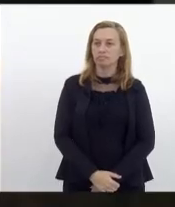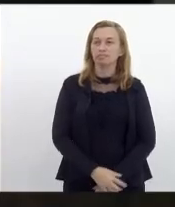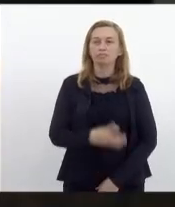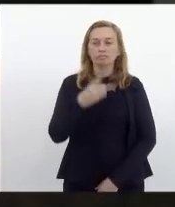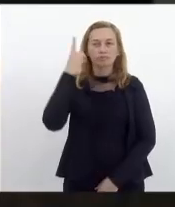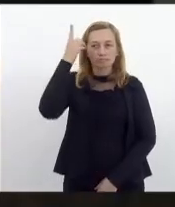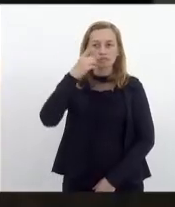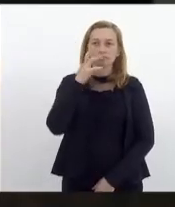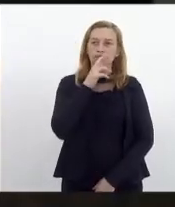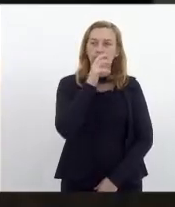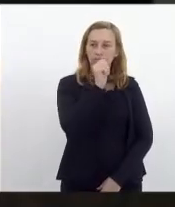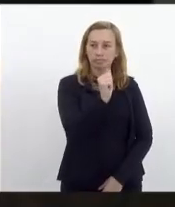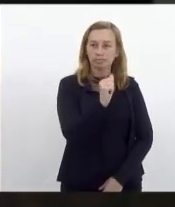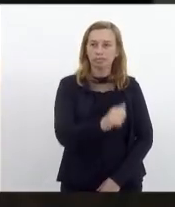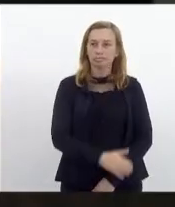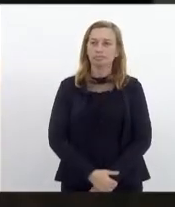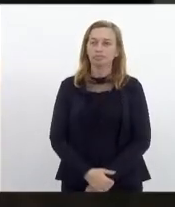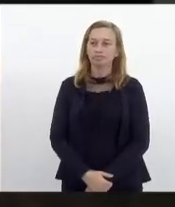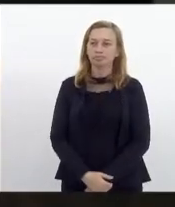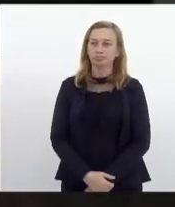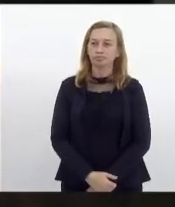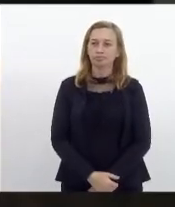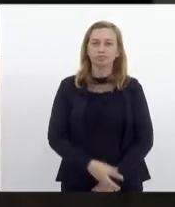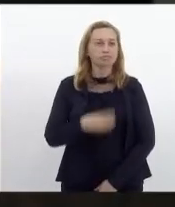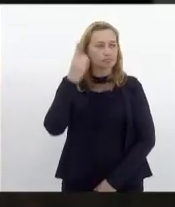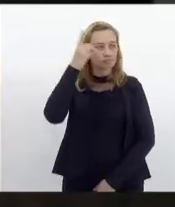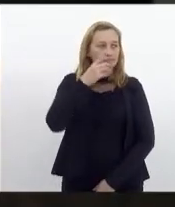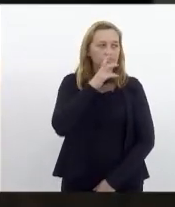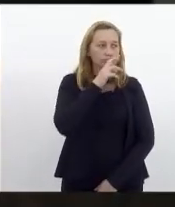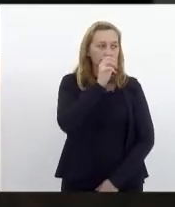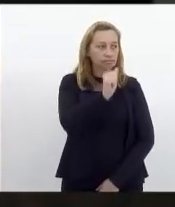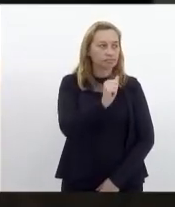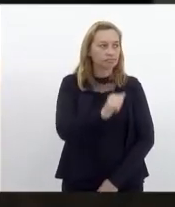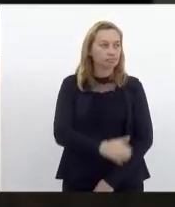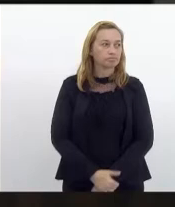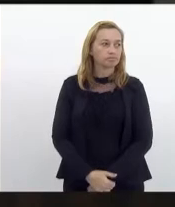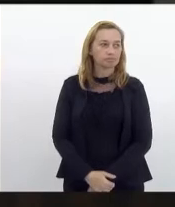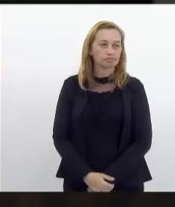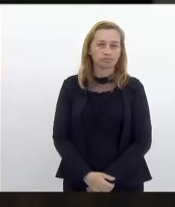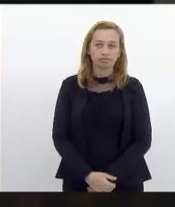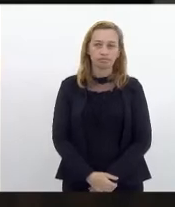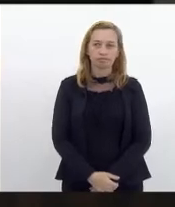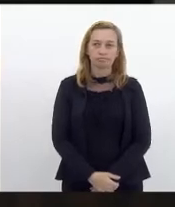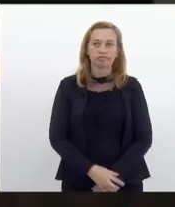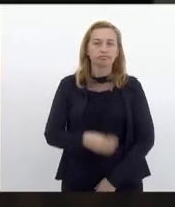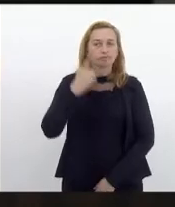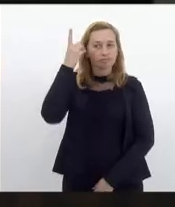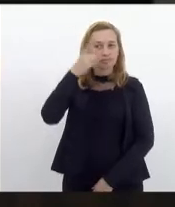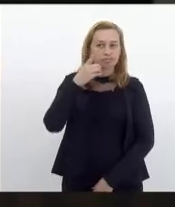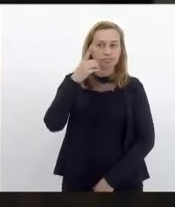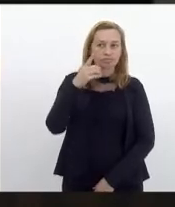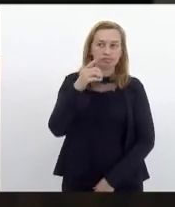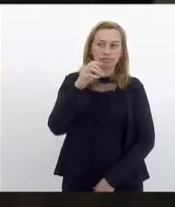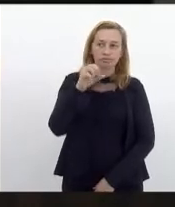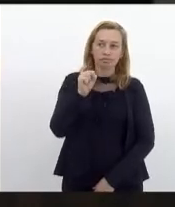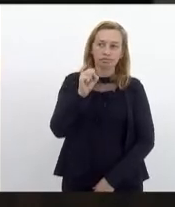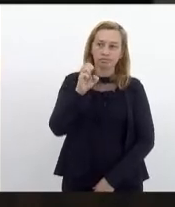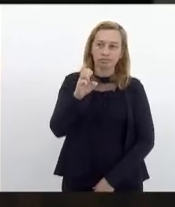Deputado Rodrigo Amorim. Deputado Rodrigo Amorim. Deputado Sérgio